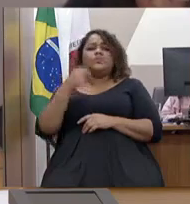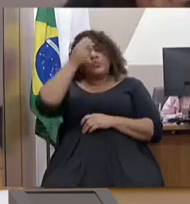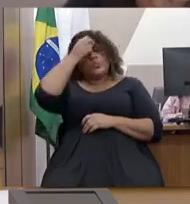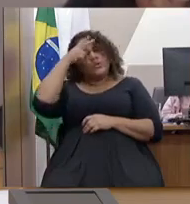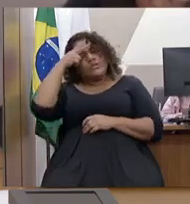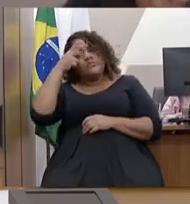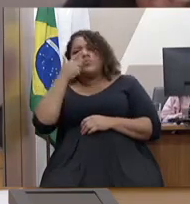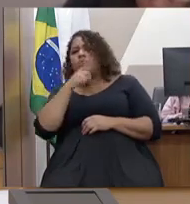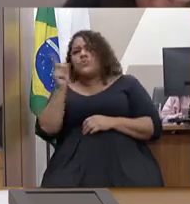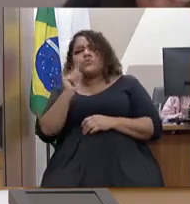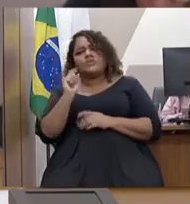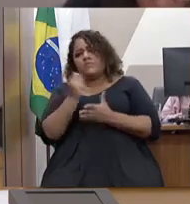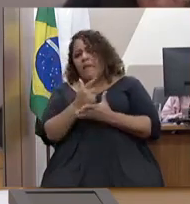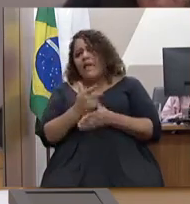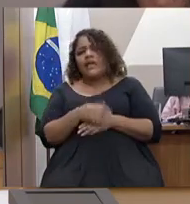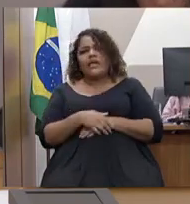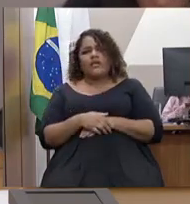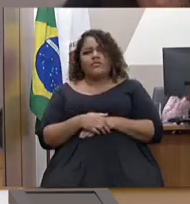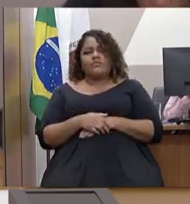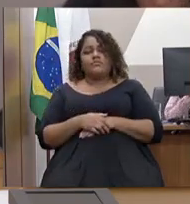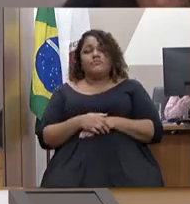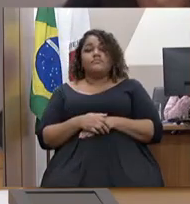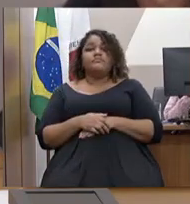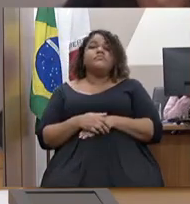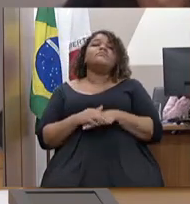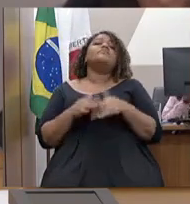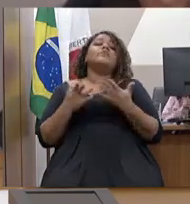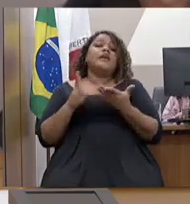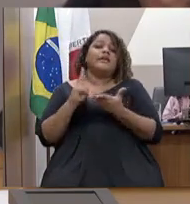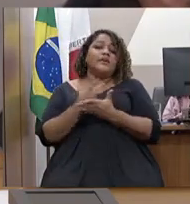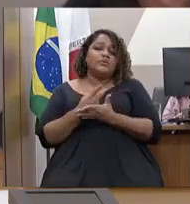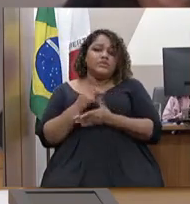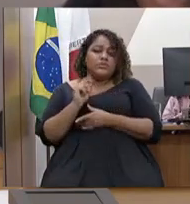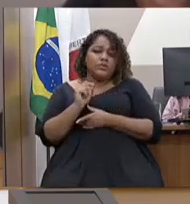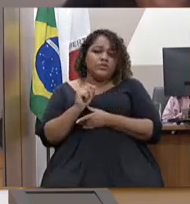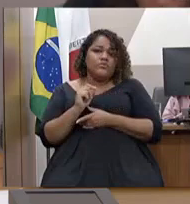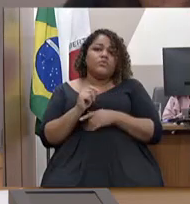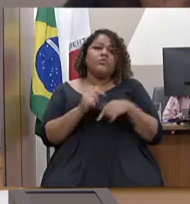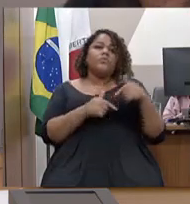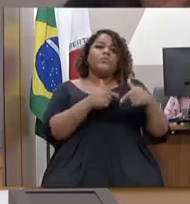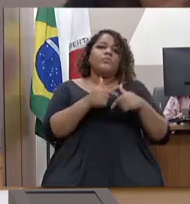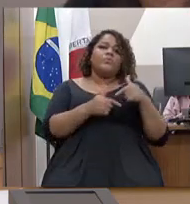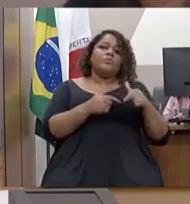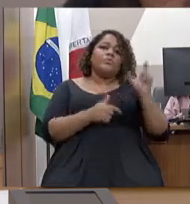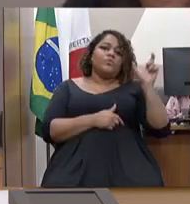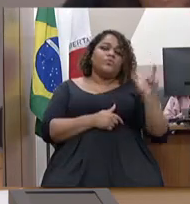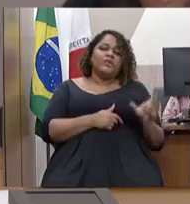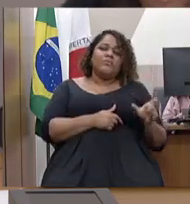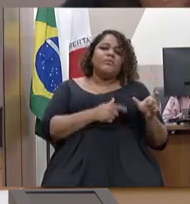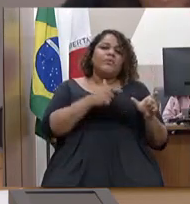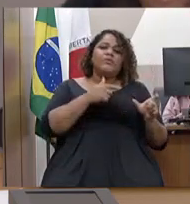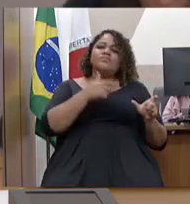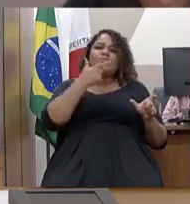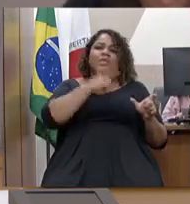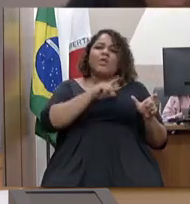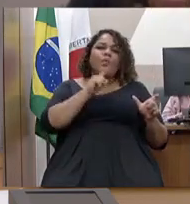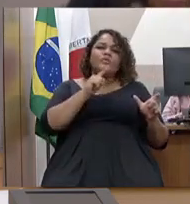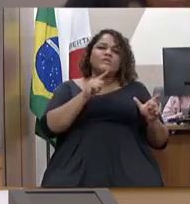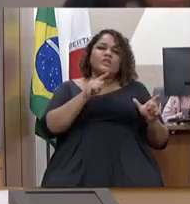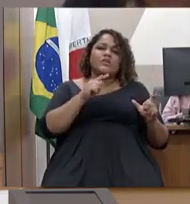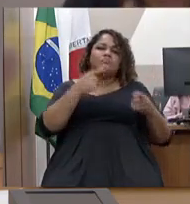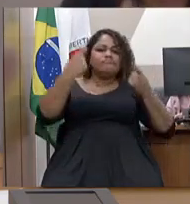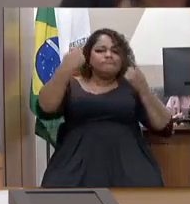que ia quebrar os municípios todos né com isso os trabalhadores de alguma forma não conseguiram enfrentar isso aí